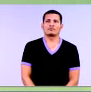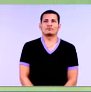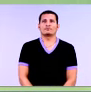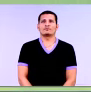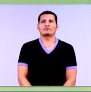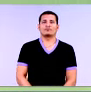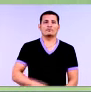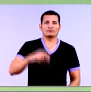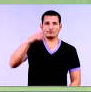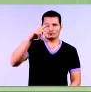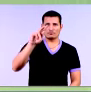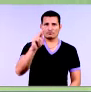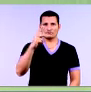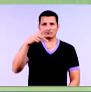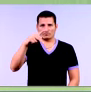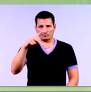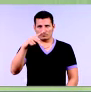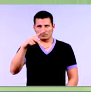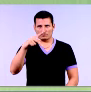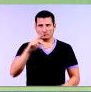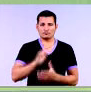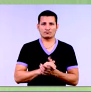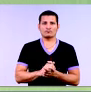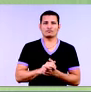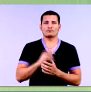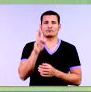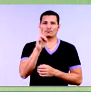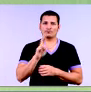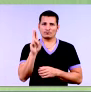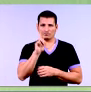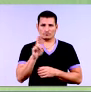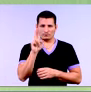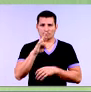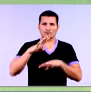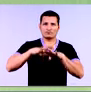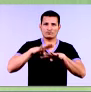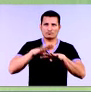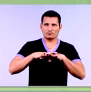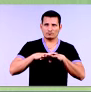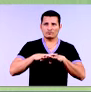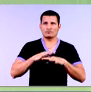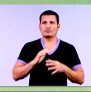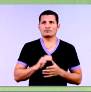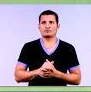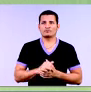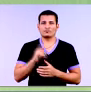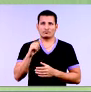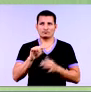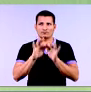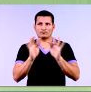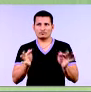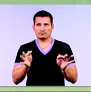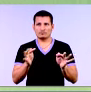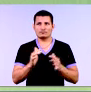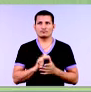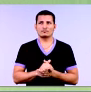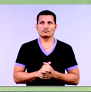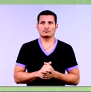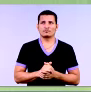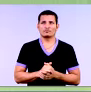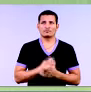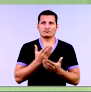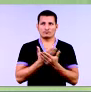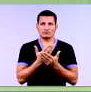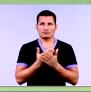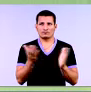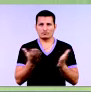Em PHP, a declaração para a utilização de operações matemáticas é muito simplificada.